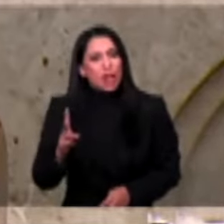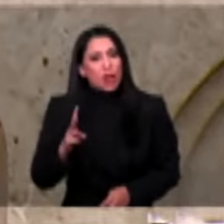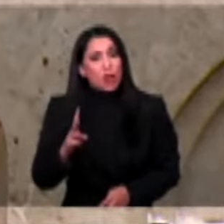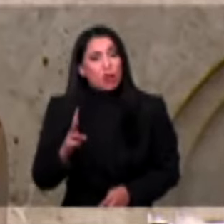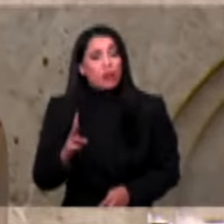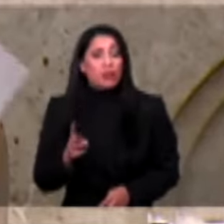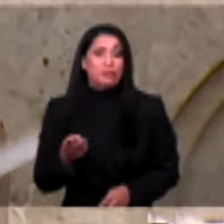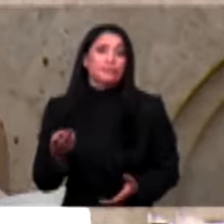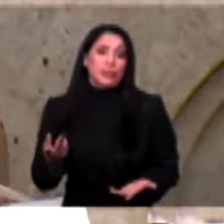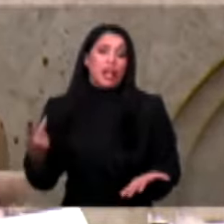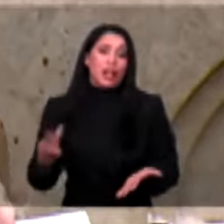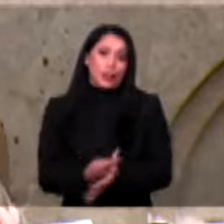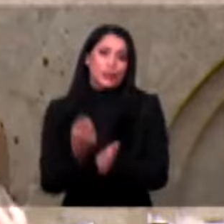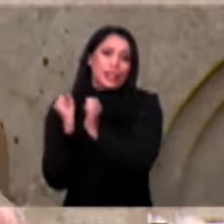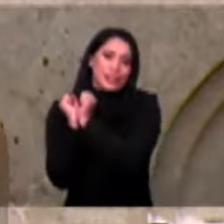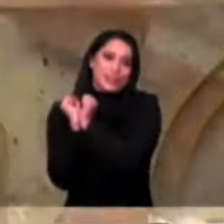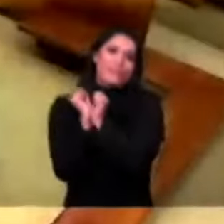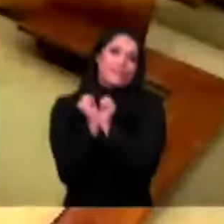escravo.